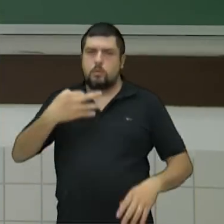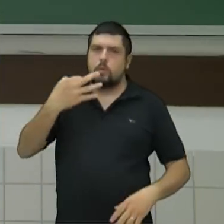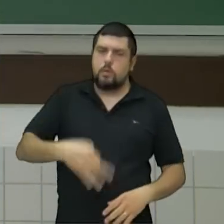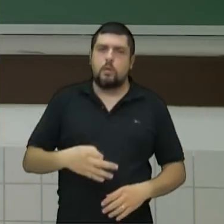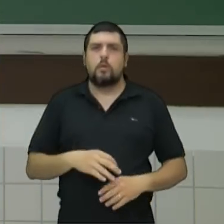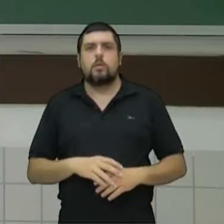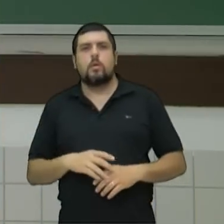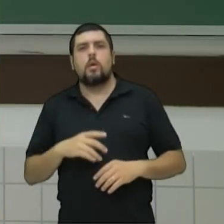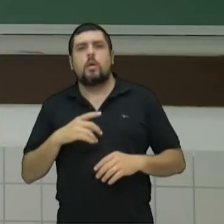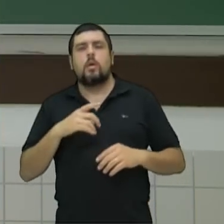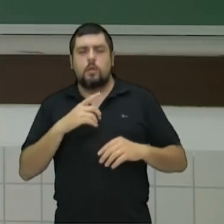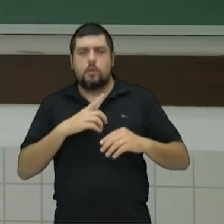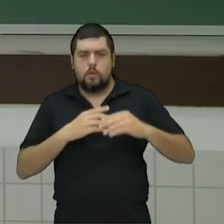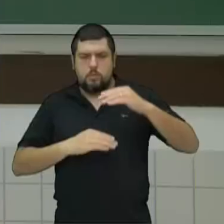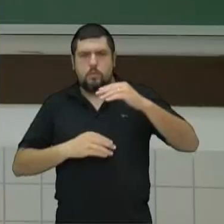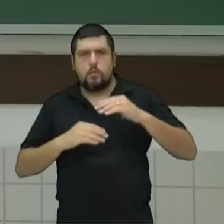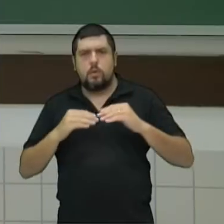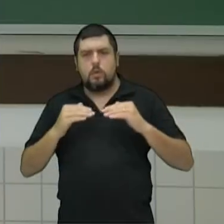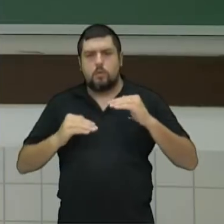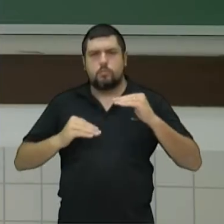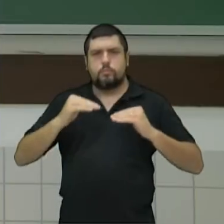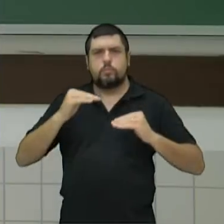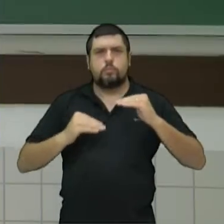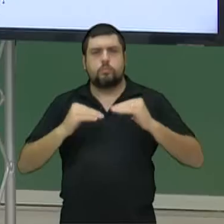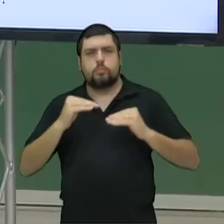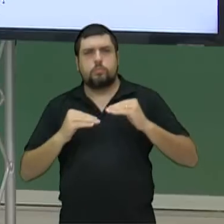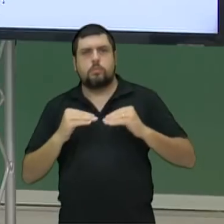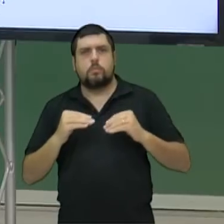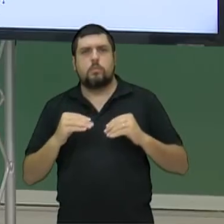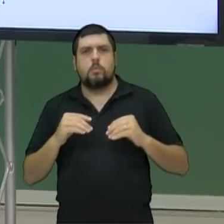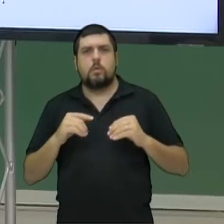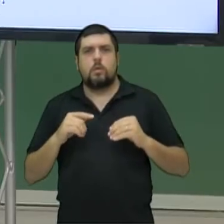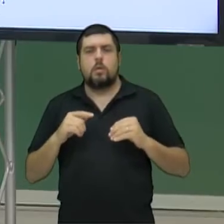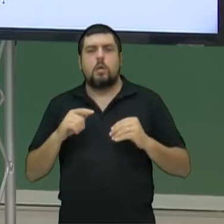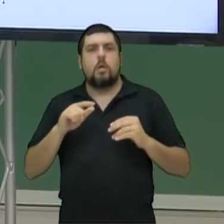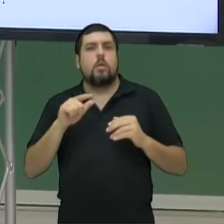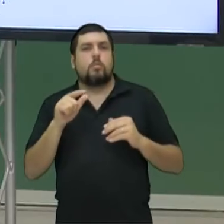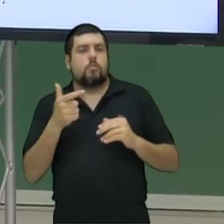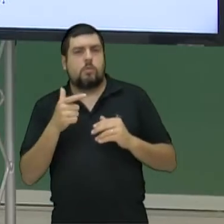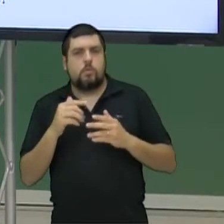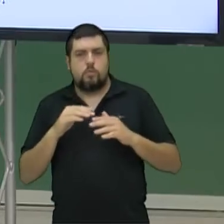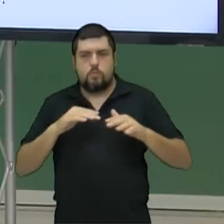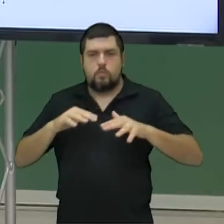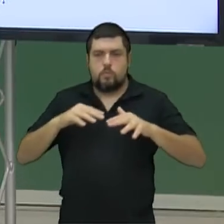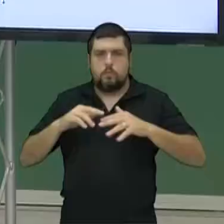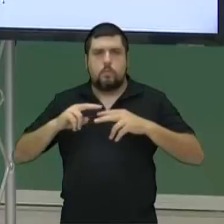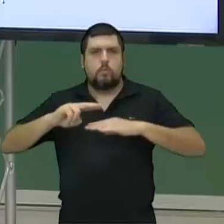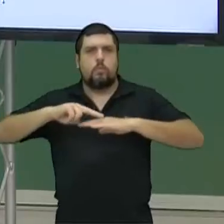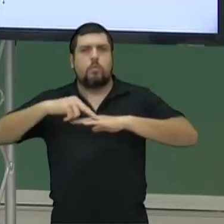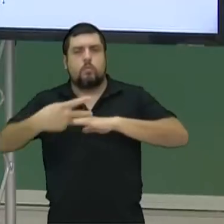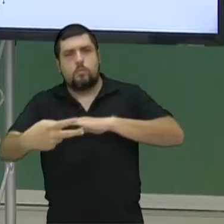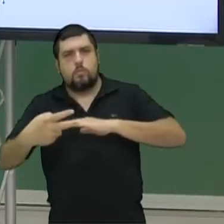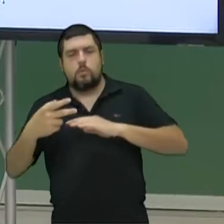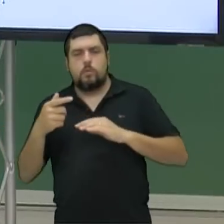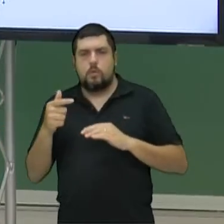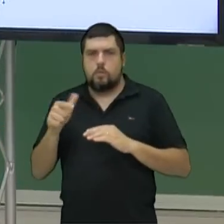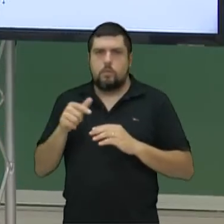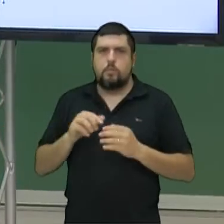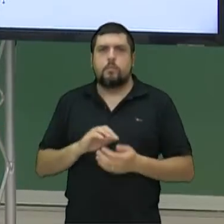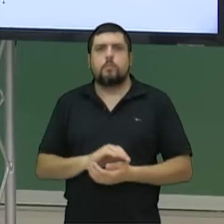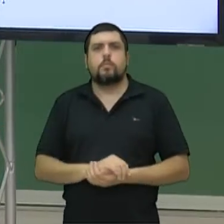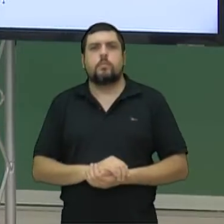Existe uma troca entre eles. Não existe essa questão da consequência do movimento, como do consequência da ação da força